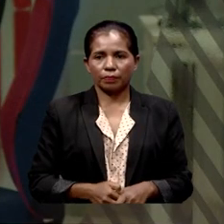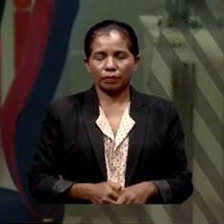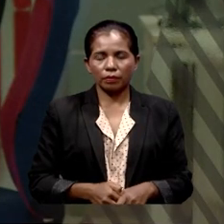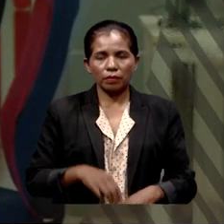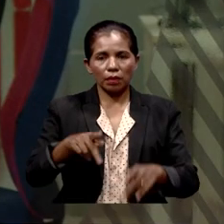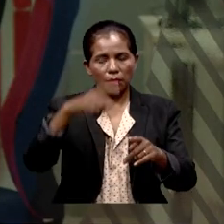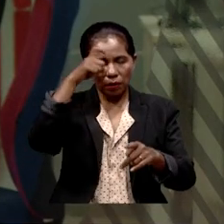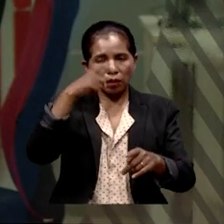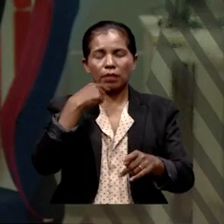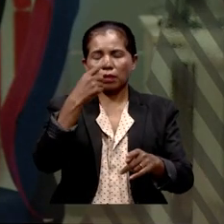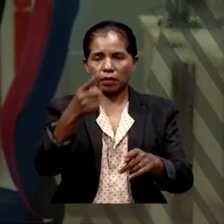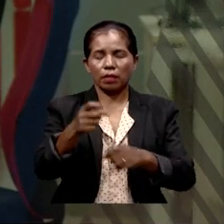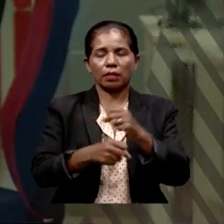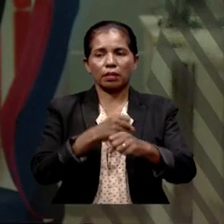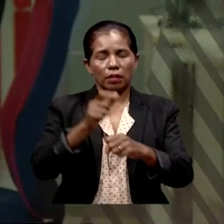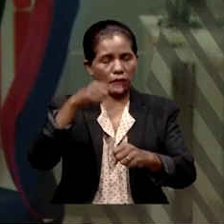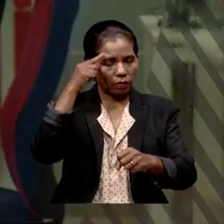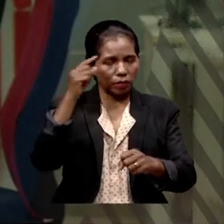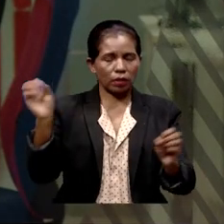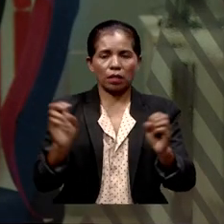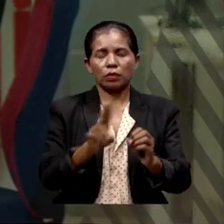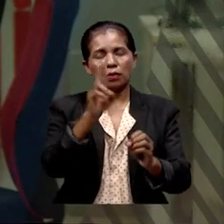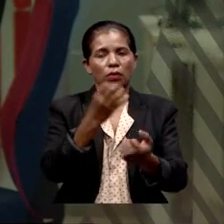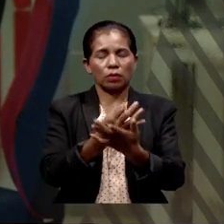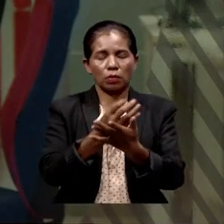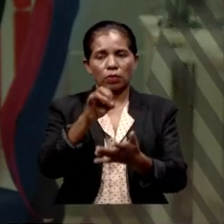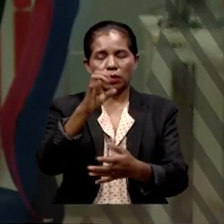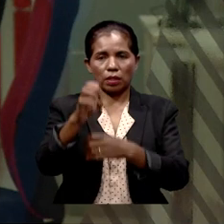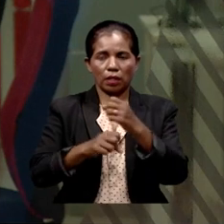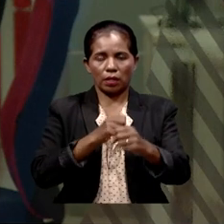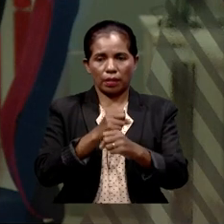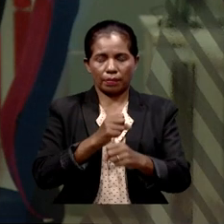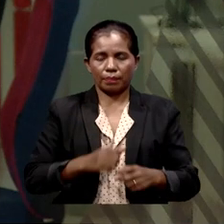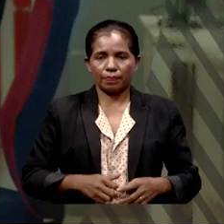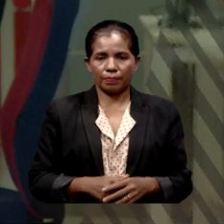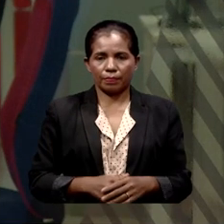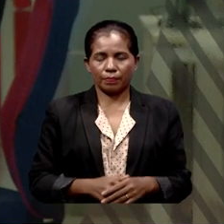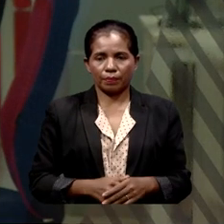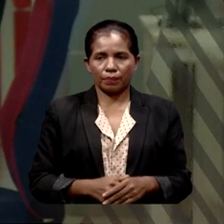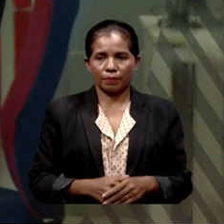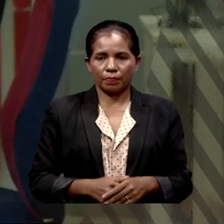Academista considera que a Datina Governo falha executa orçamento geral do Estado.